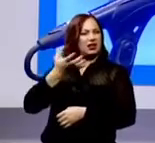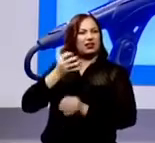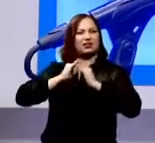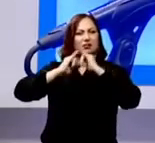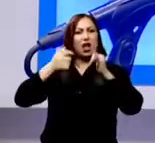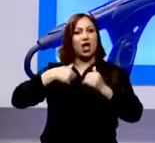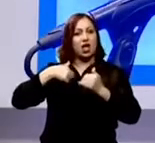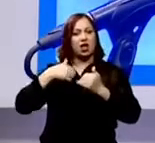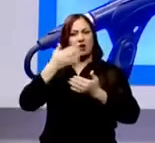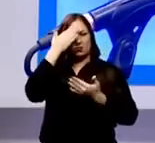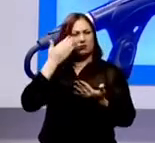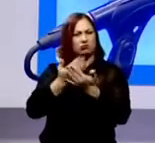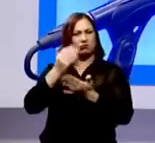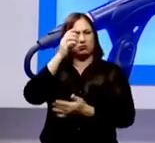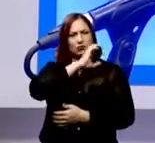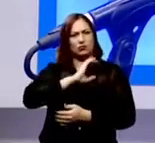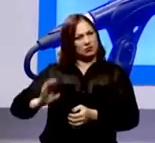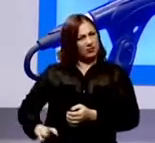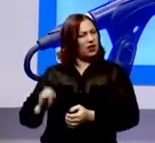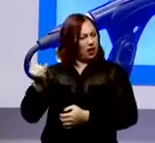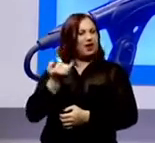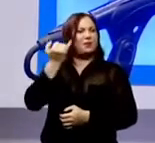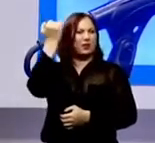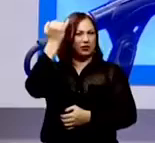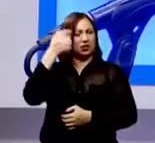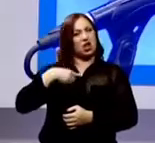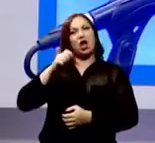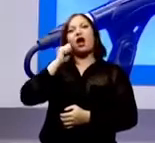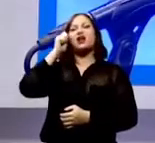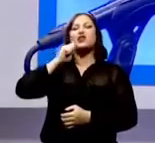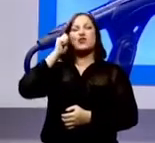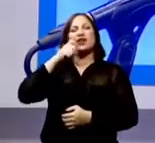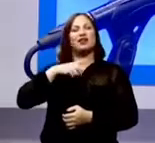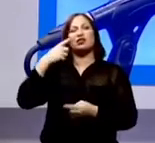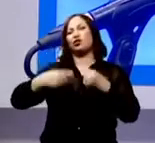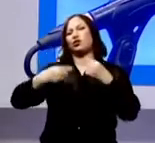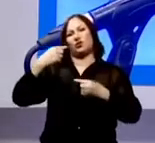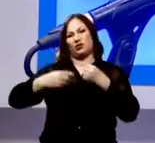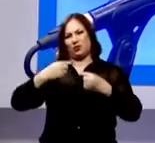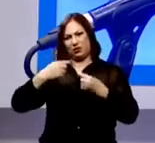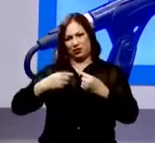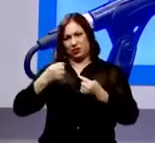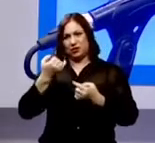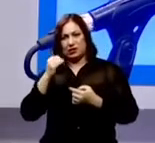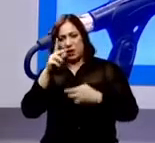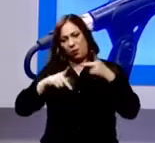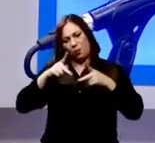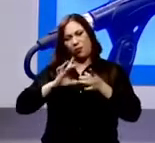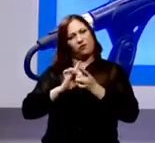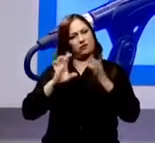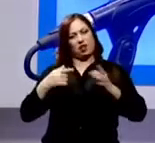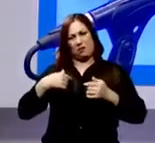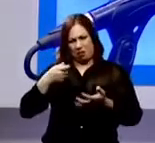vezes que eu sou cristão e que isso é muito importante na minha vida eu sou advogado eu estou na política enquanto o povo permitir mas